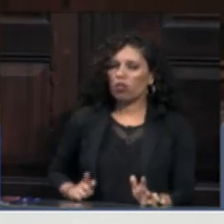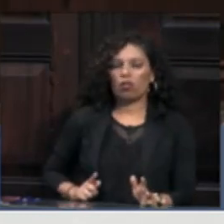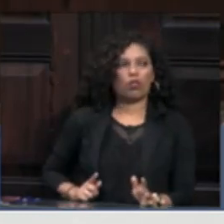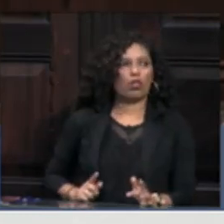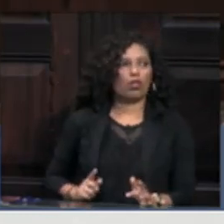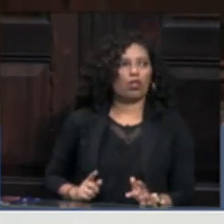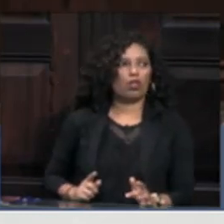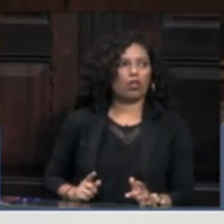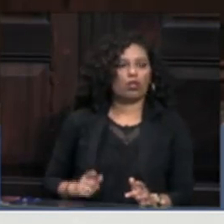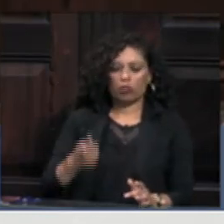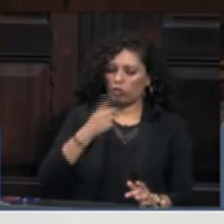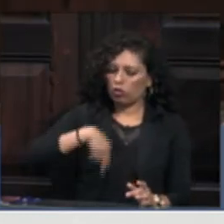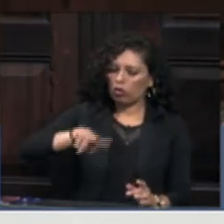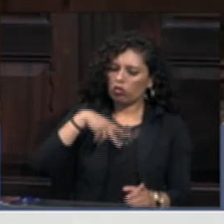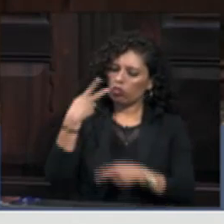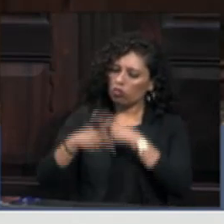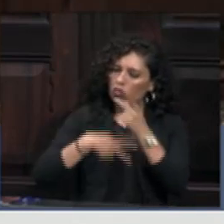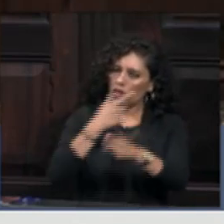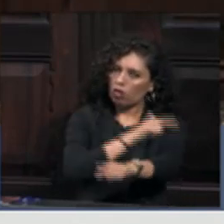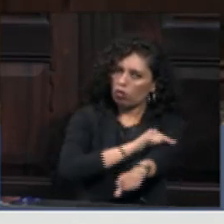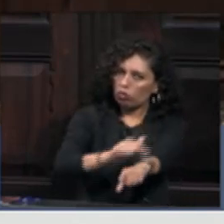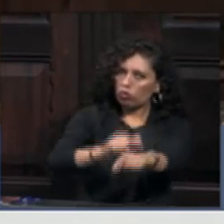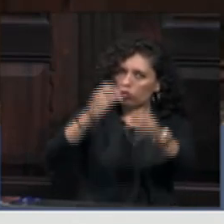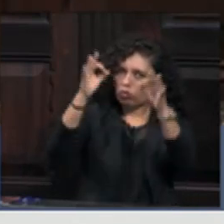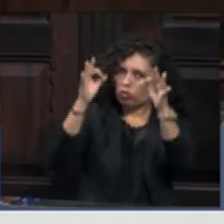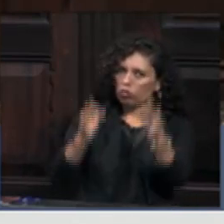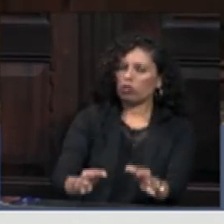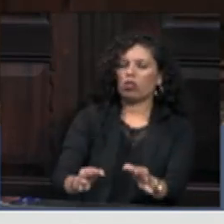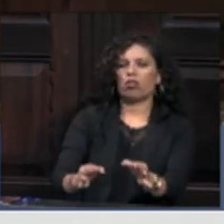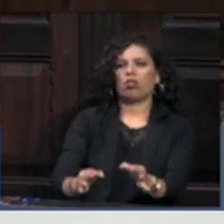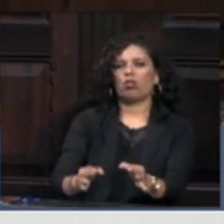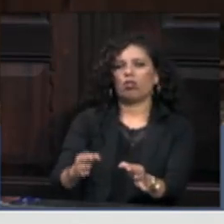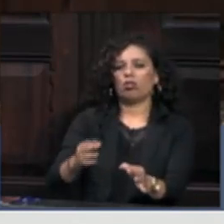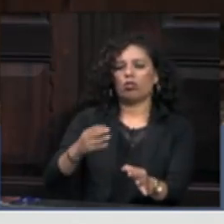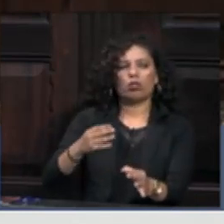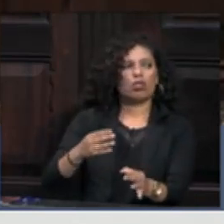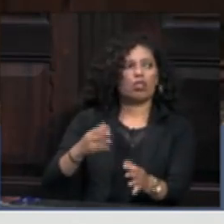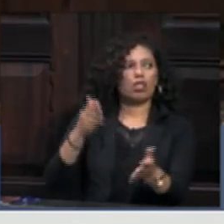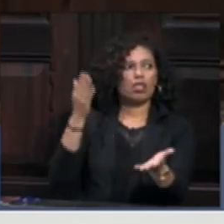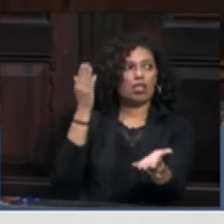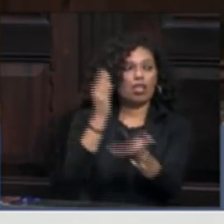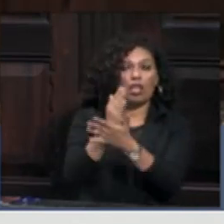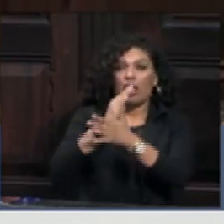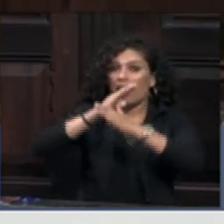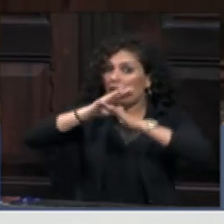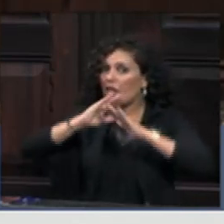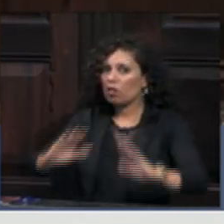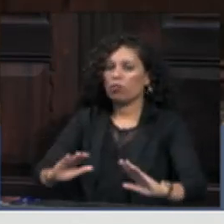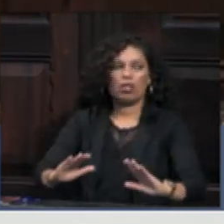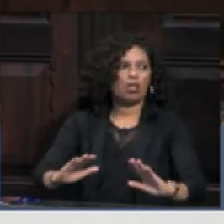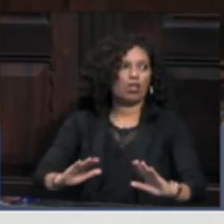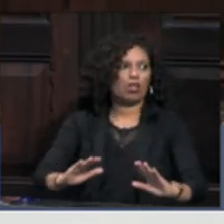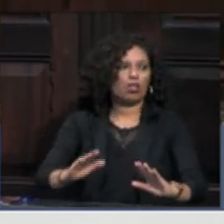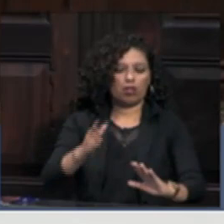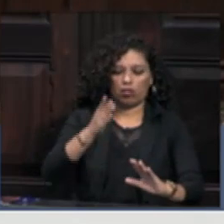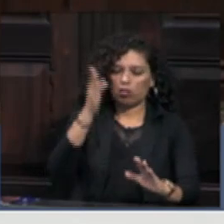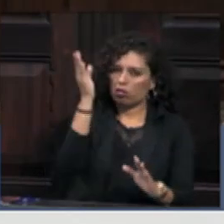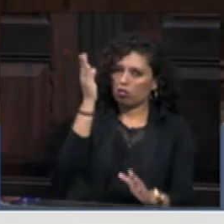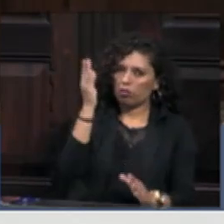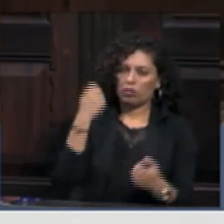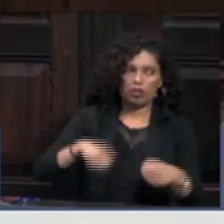quer manter a palavra diante da população do Rio de Janeiro. Chega de descrédito, vamos